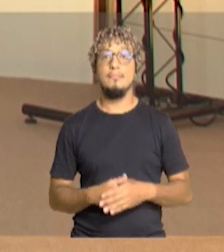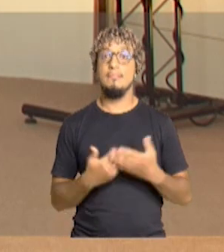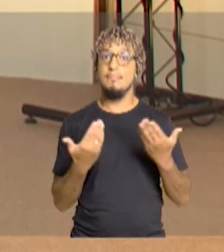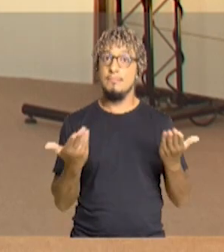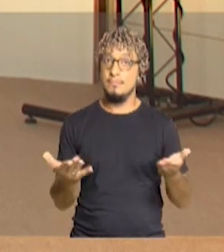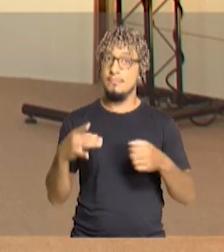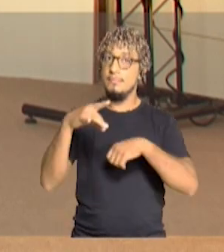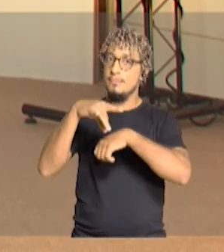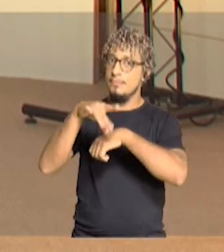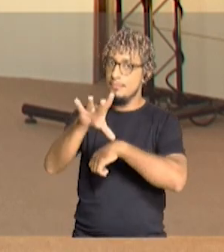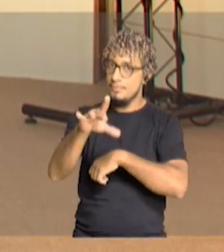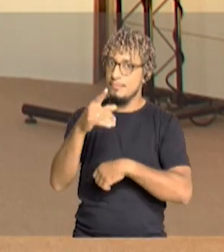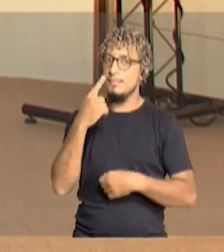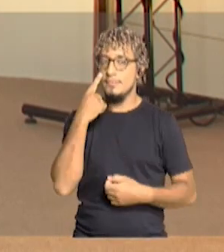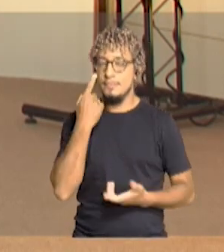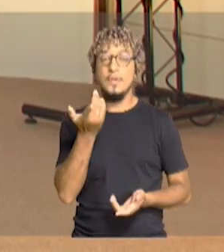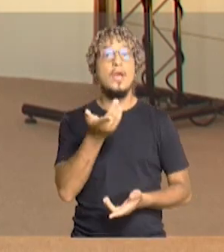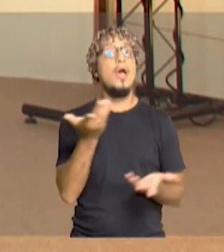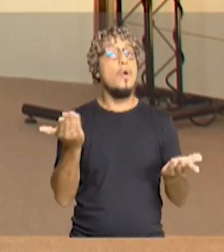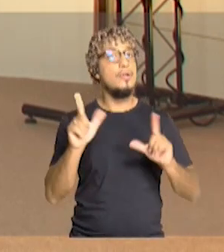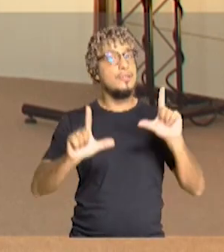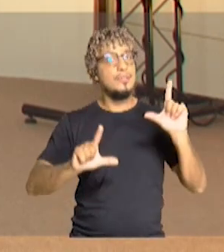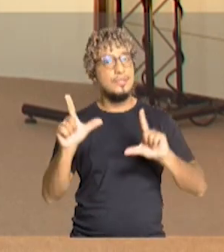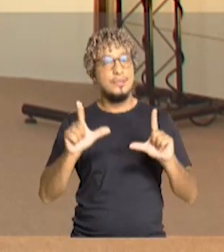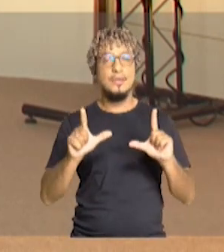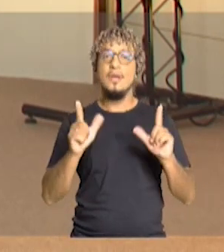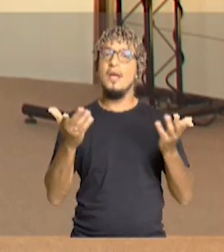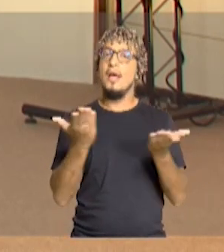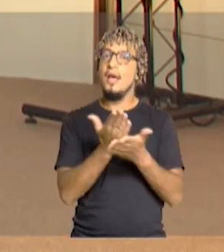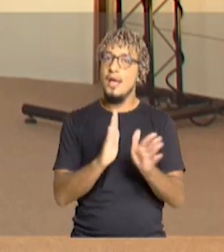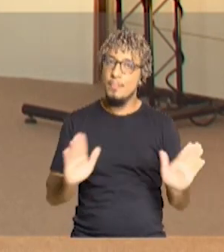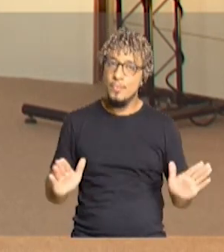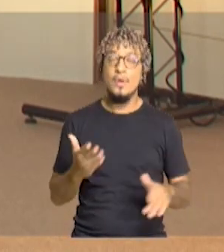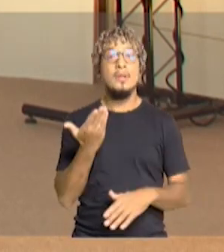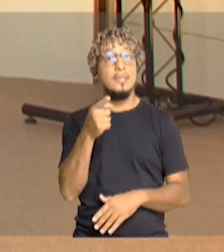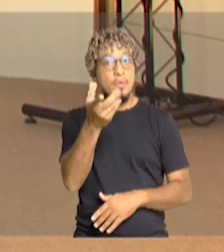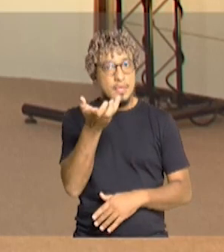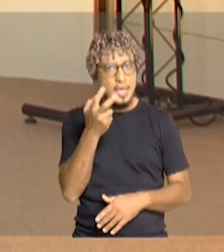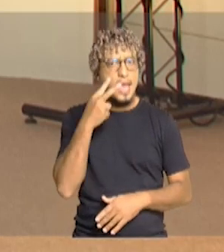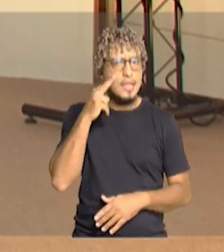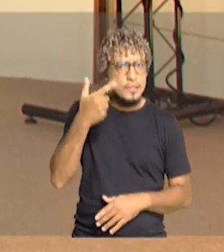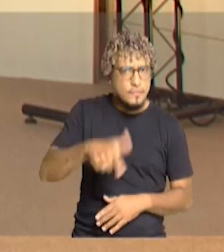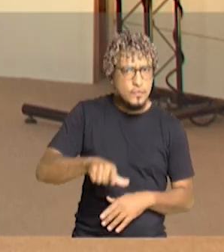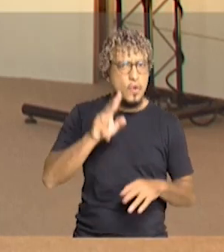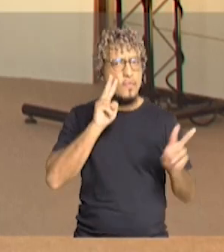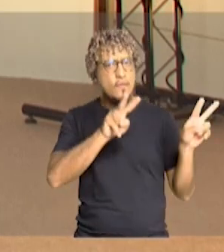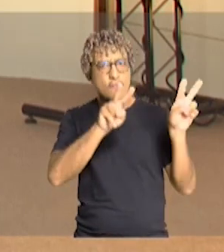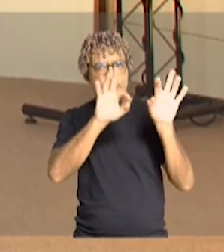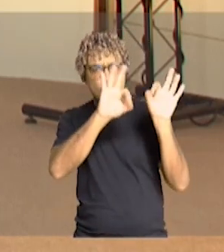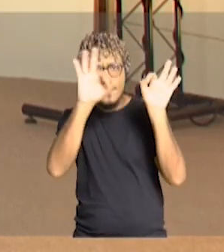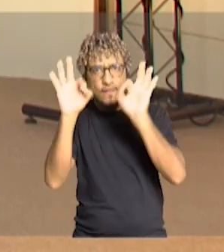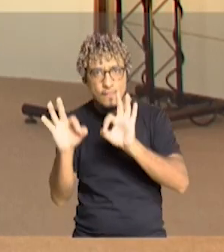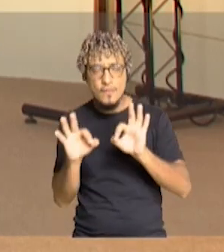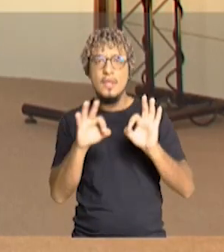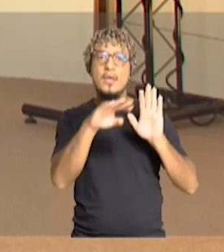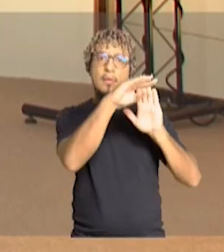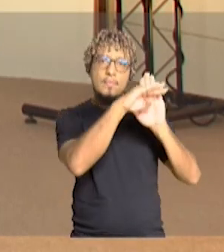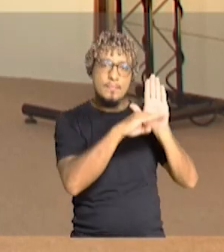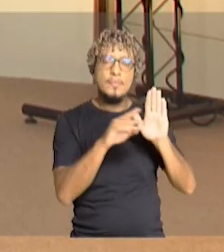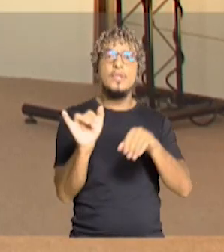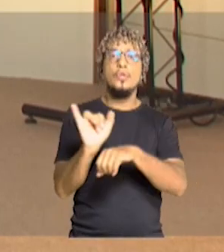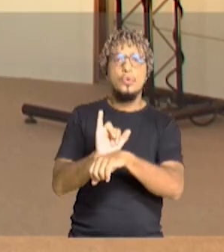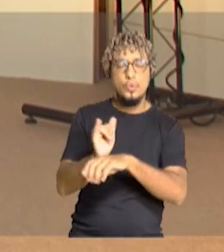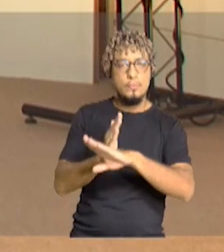Então tá ótimo as dicas e o nosso telejornal fica por aqui para rever nossas entrevistas reportagens e quadros basta